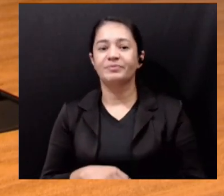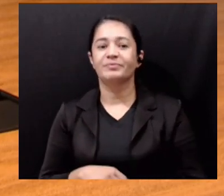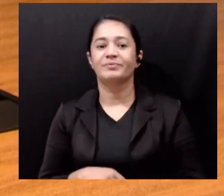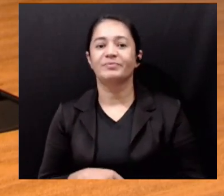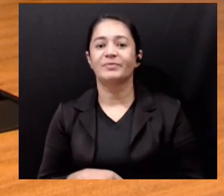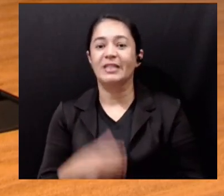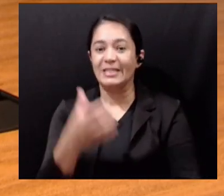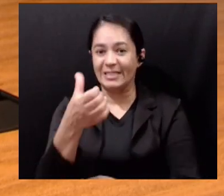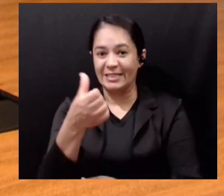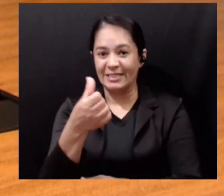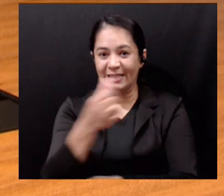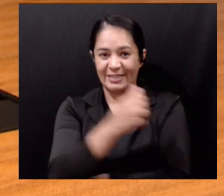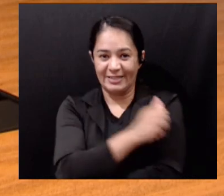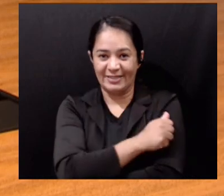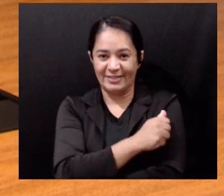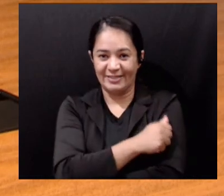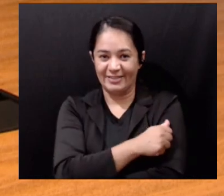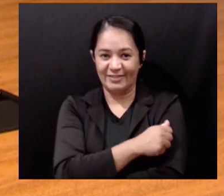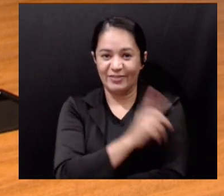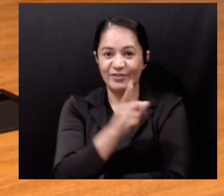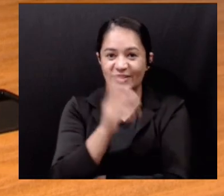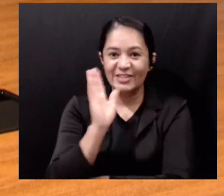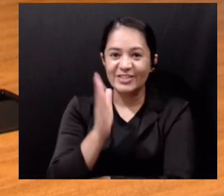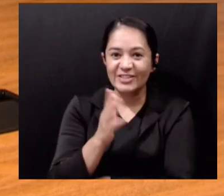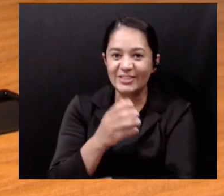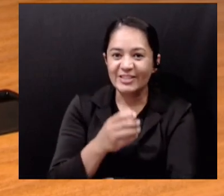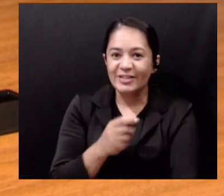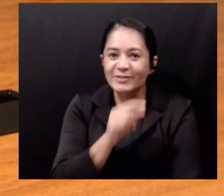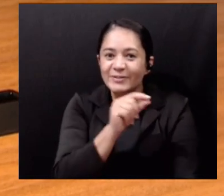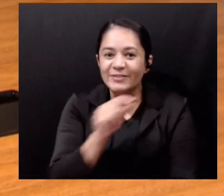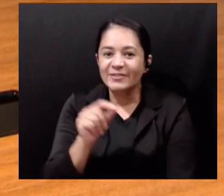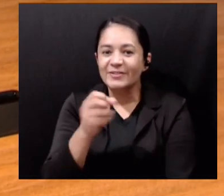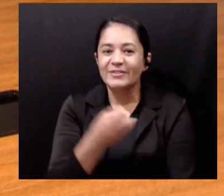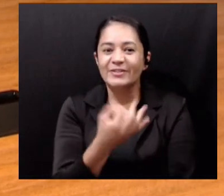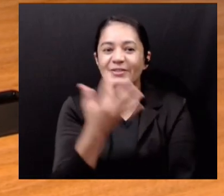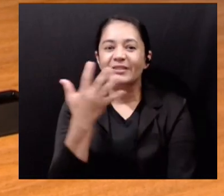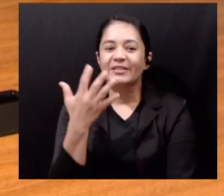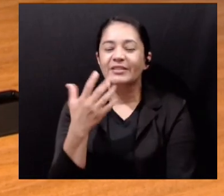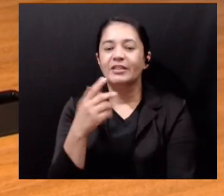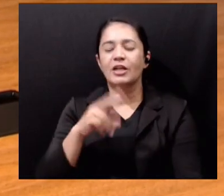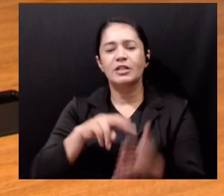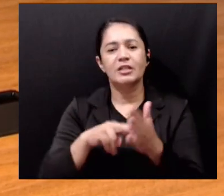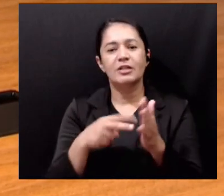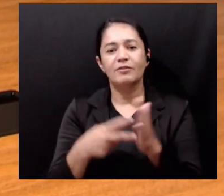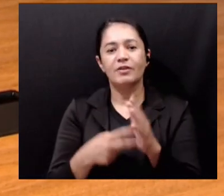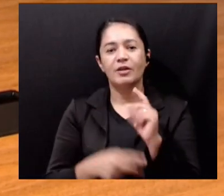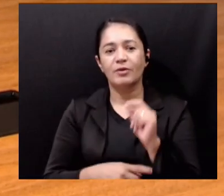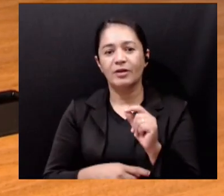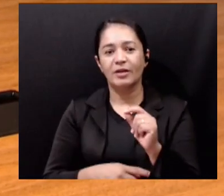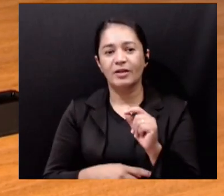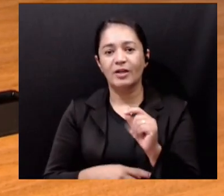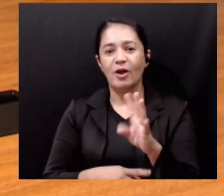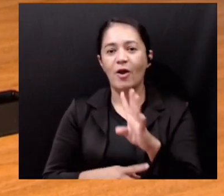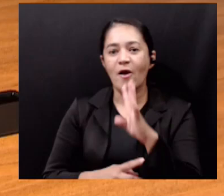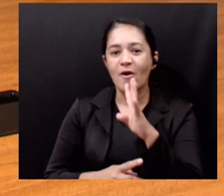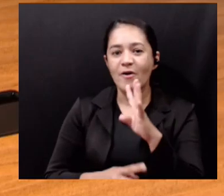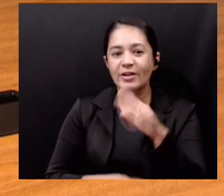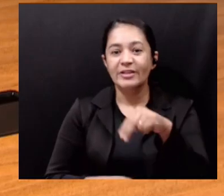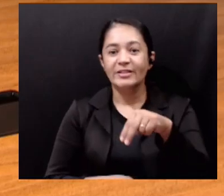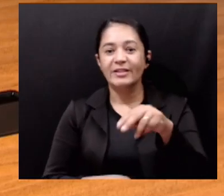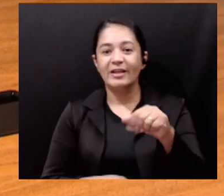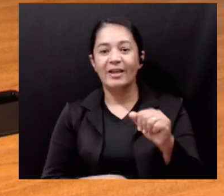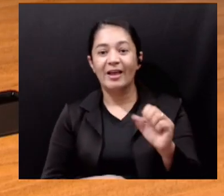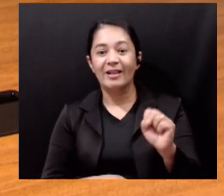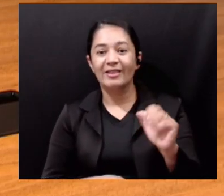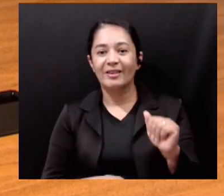está contando os dias já ou não? Ah, com certeza, né? O que significa para vocês conhecer a NASA, vocês que são estudantes de engenharia